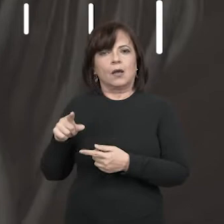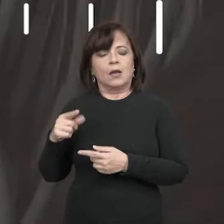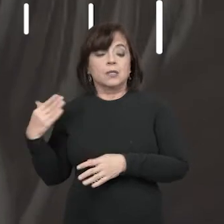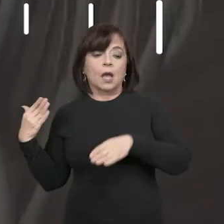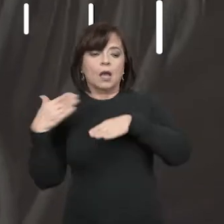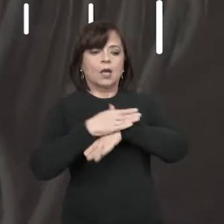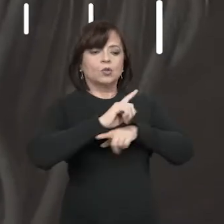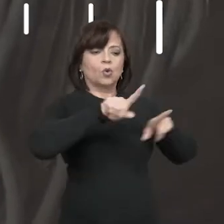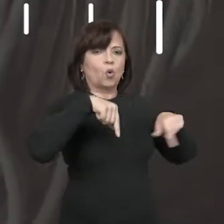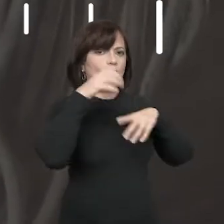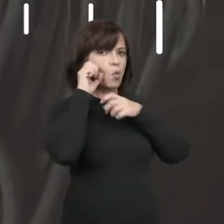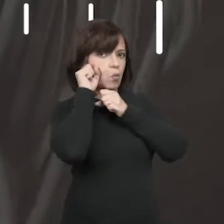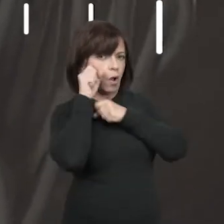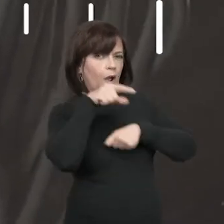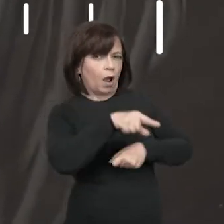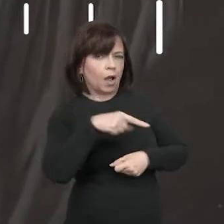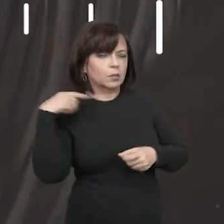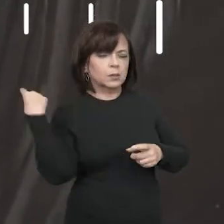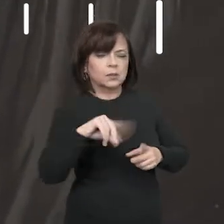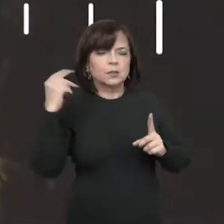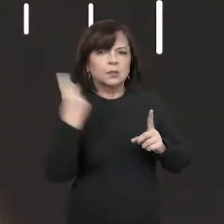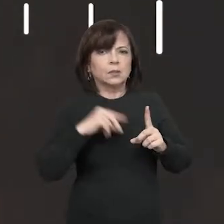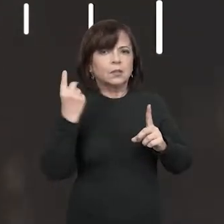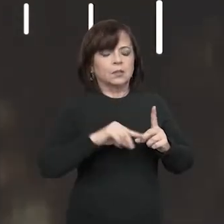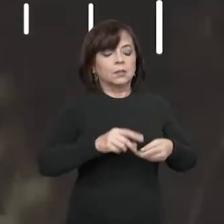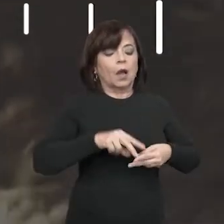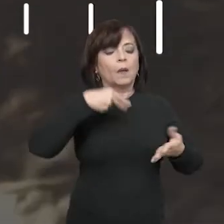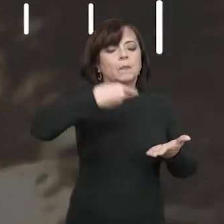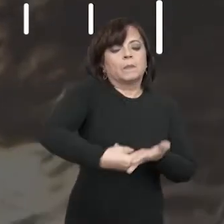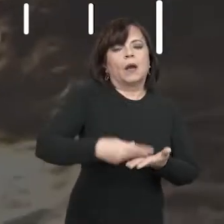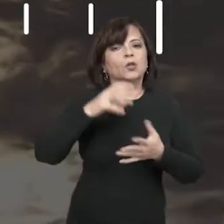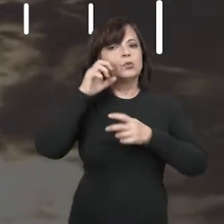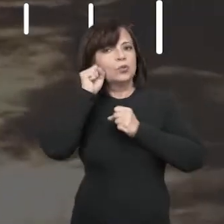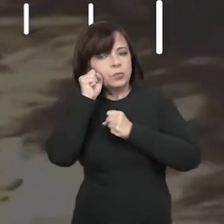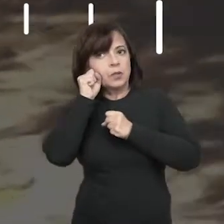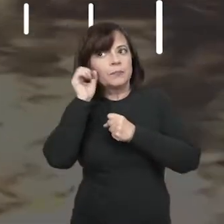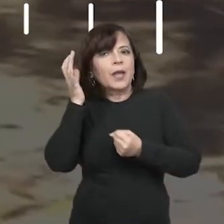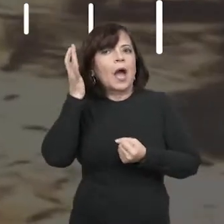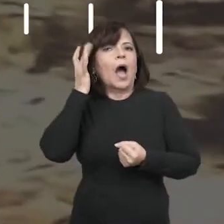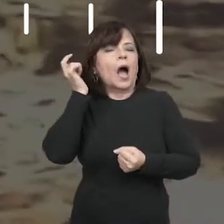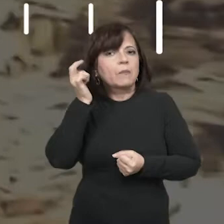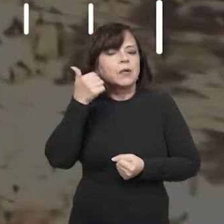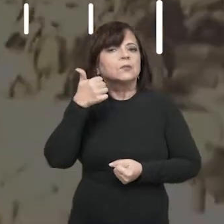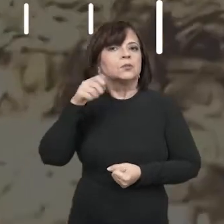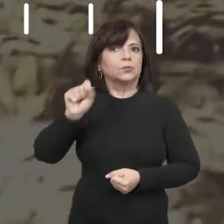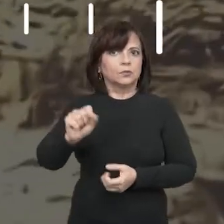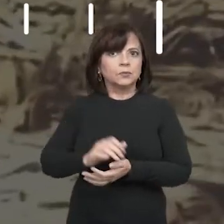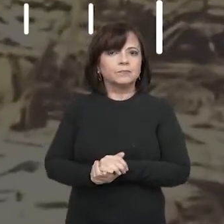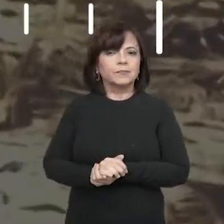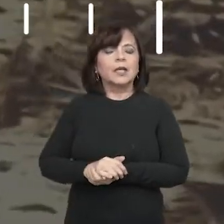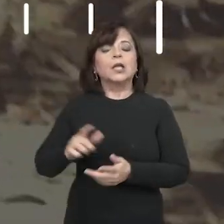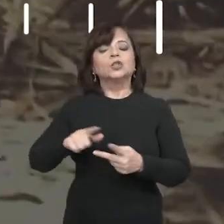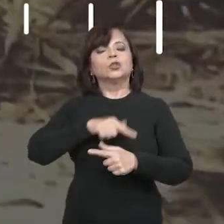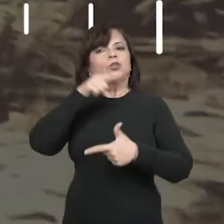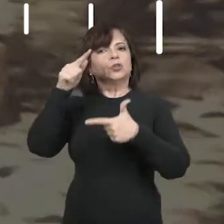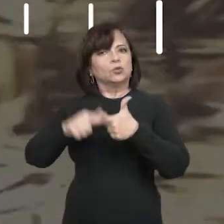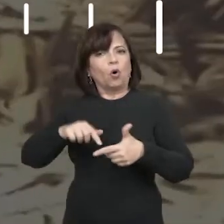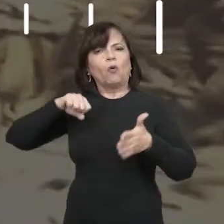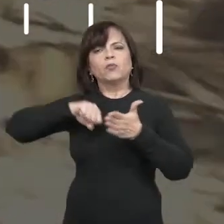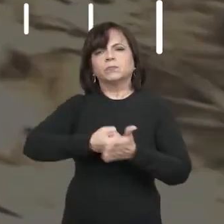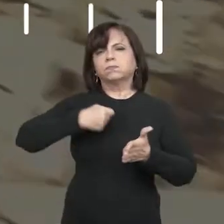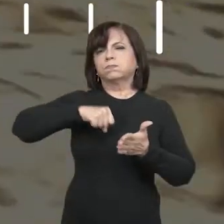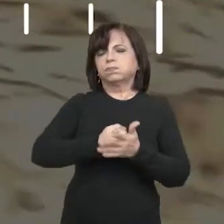Brenda, foram lá, espancaram ela novamente e colocaram ela para dormir. E no outro dia seguinte, mais uma sessão